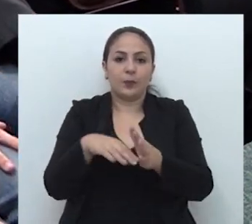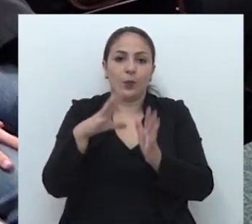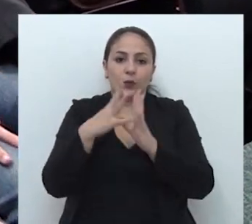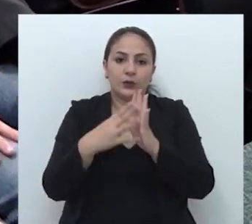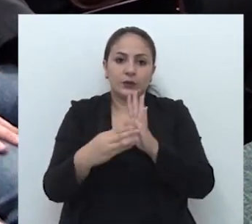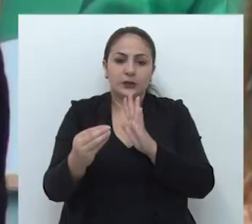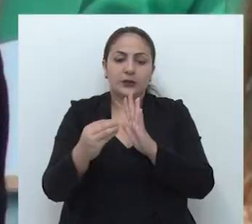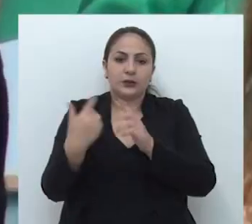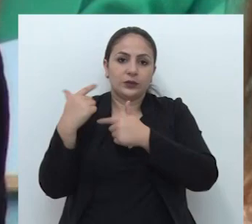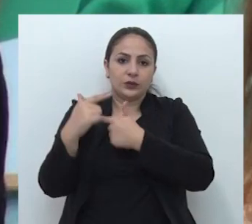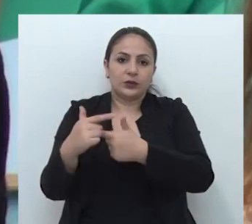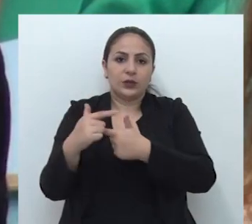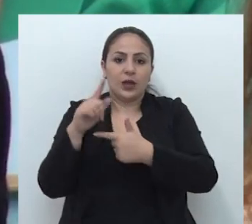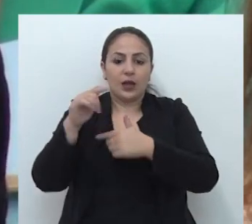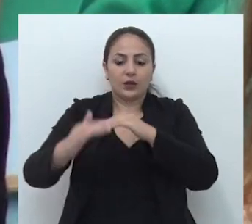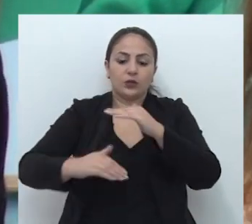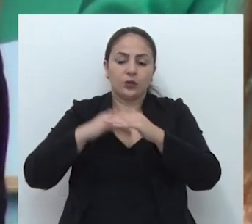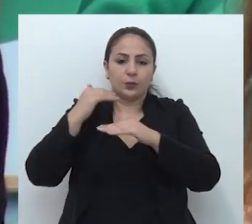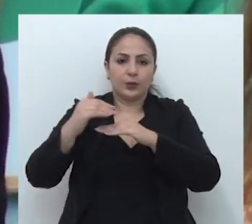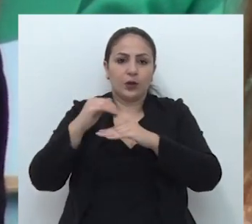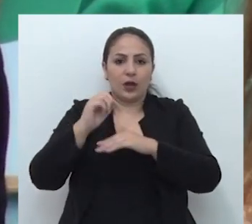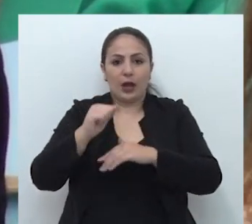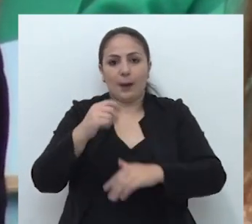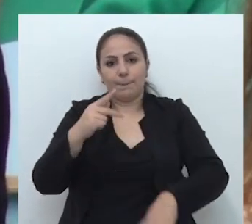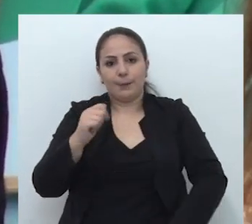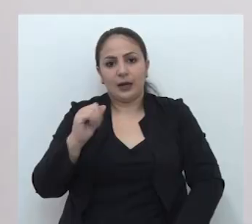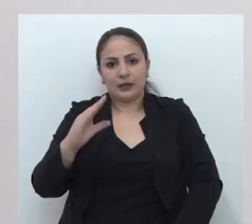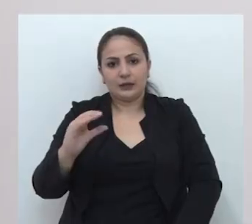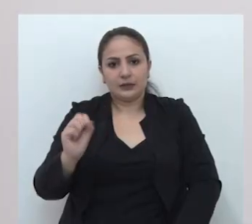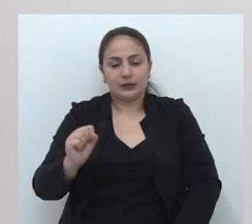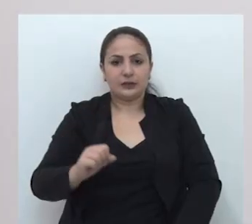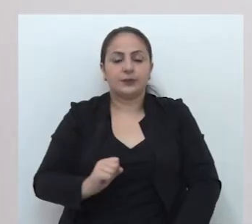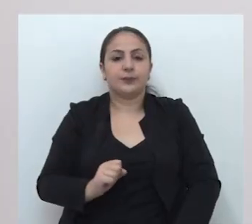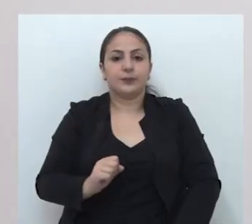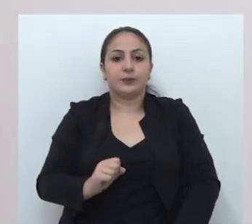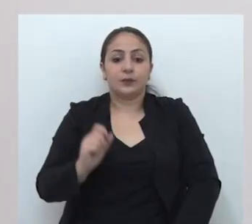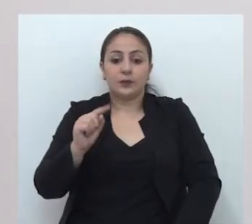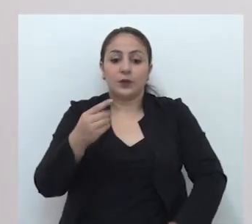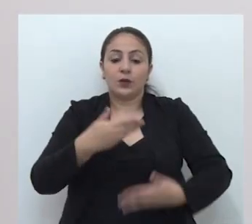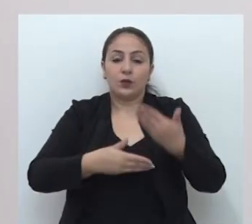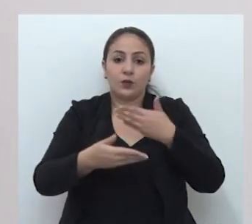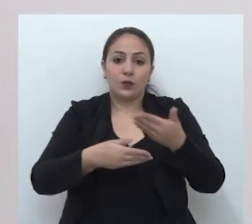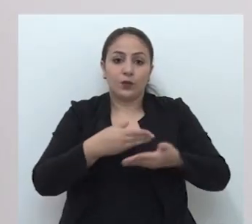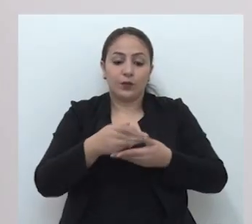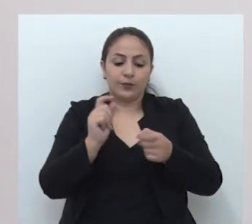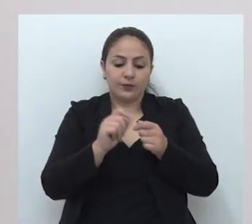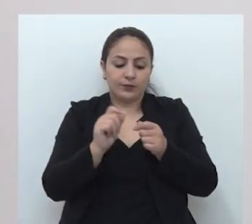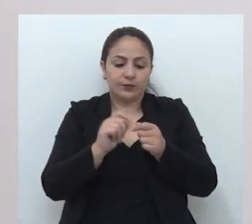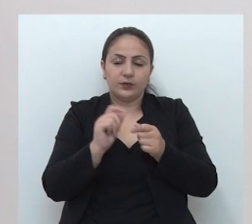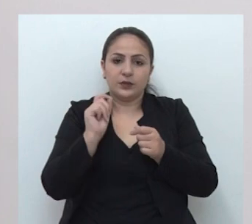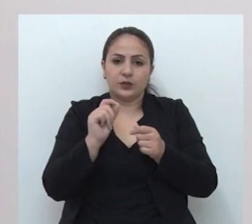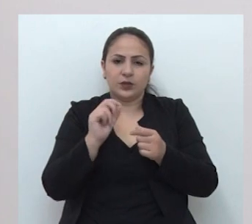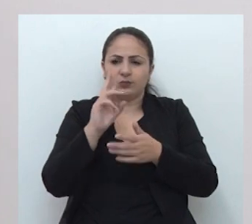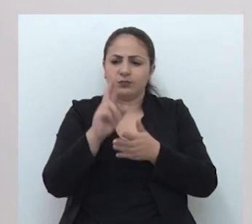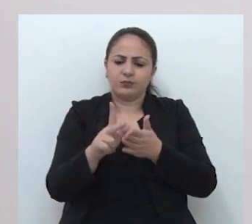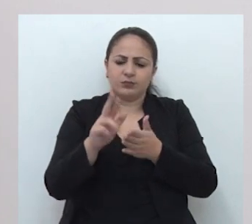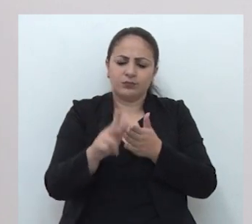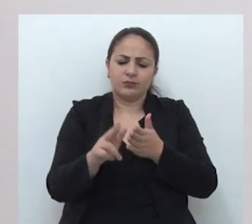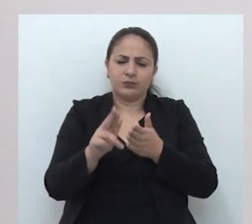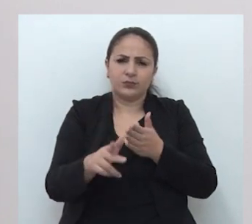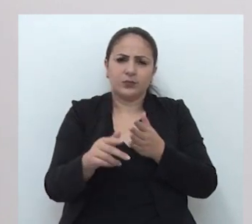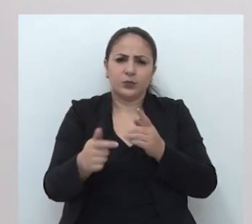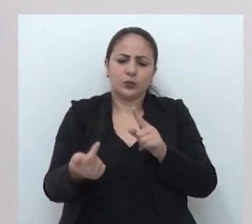modelo tradicional é superior às APACs. Quem se envolve nisso o faz por